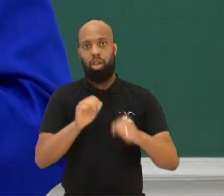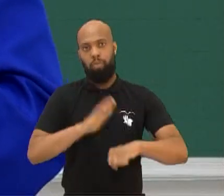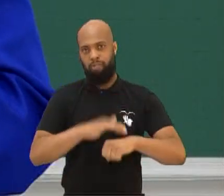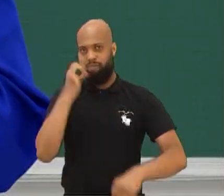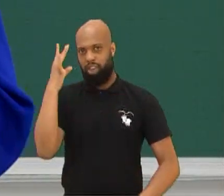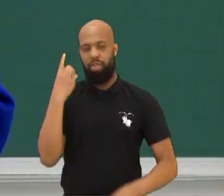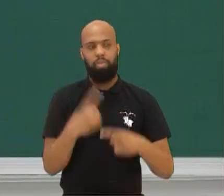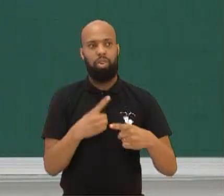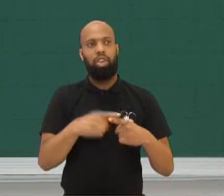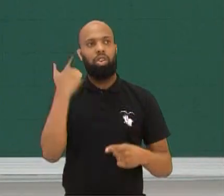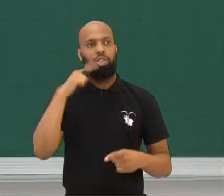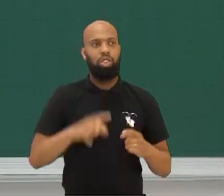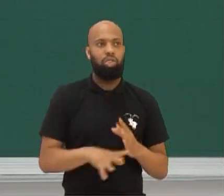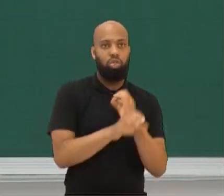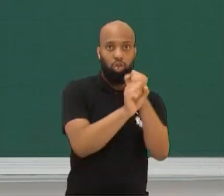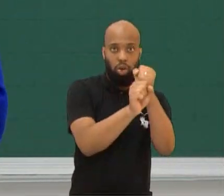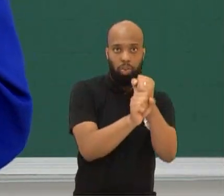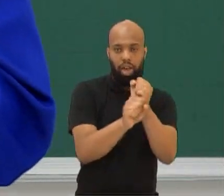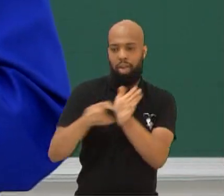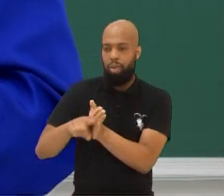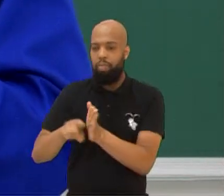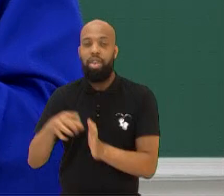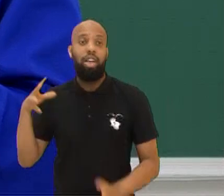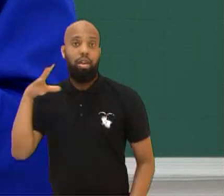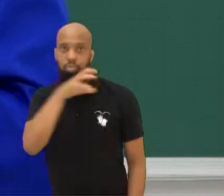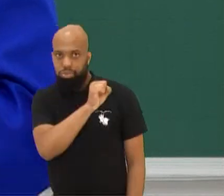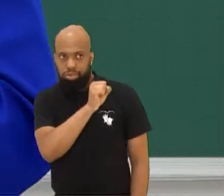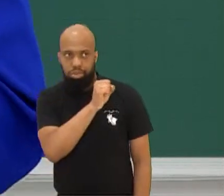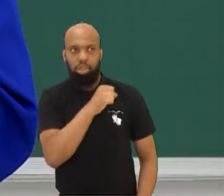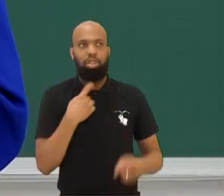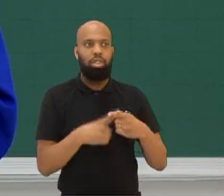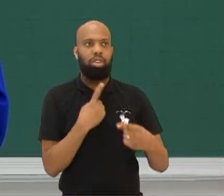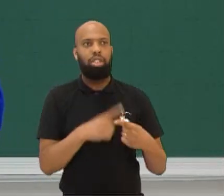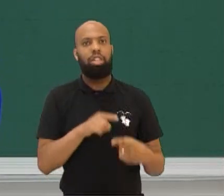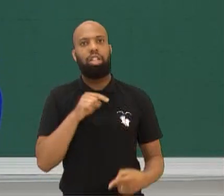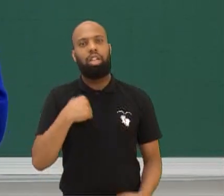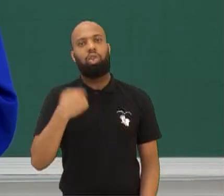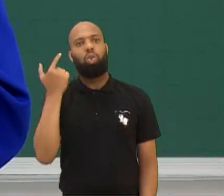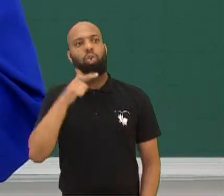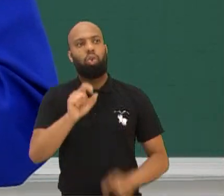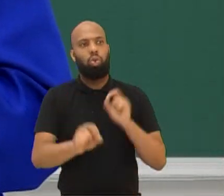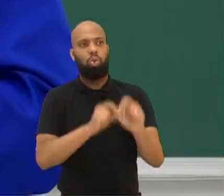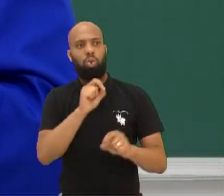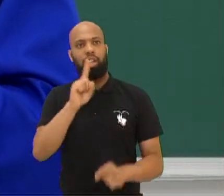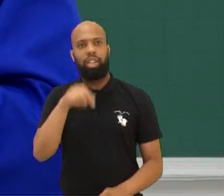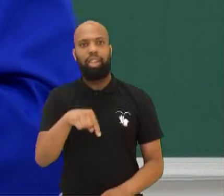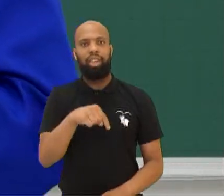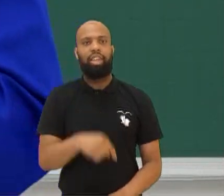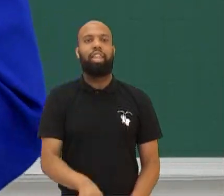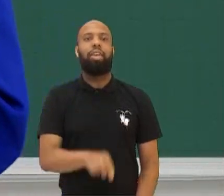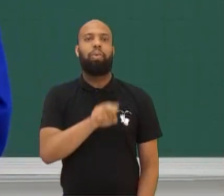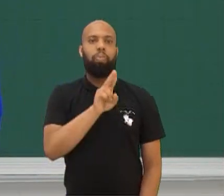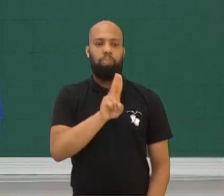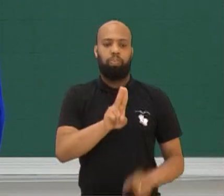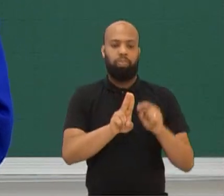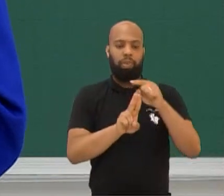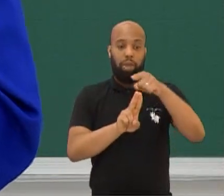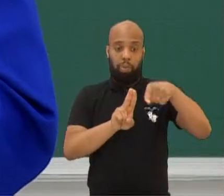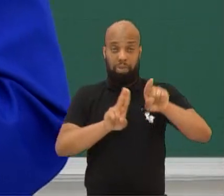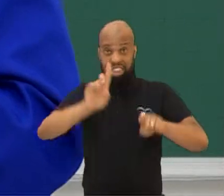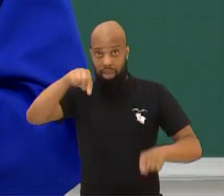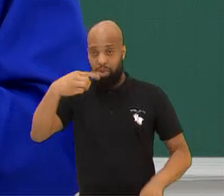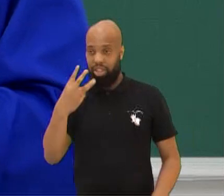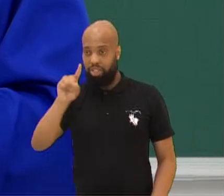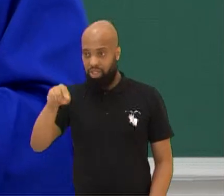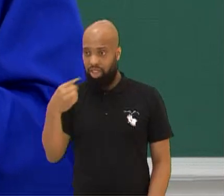com a radiana, você consegue somar e subtrair mais rapidamente, porque daí sim o π se torna 3,14 e você consegue